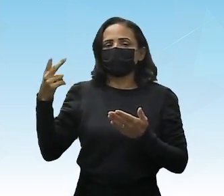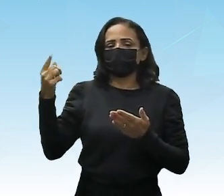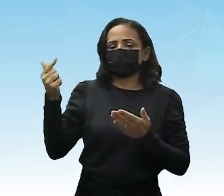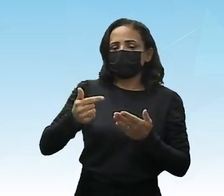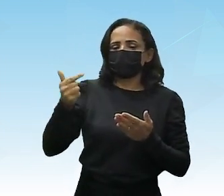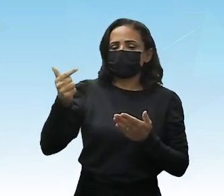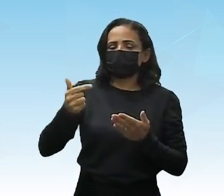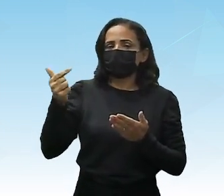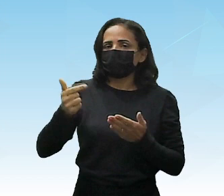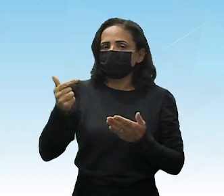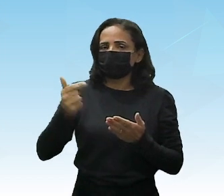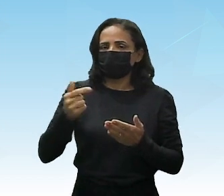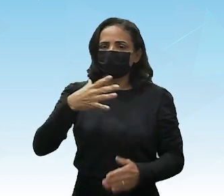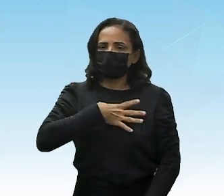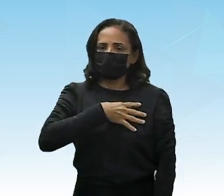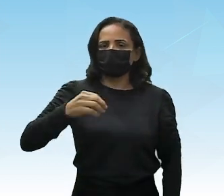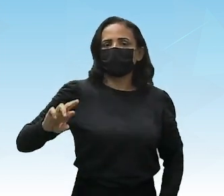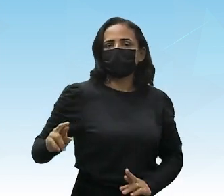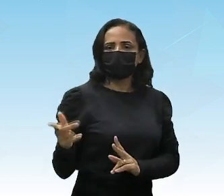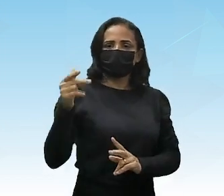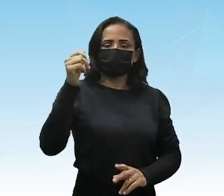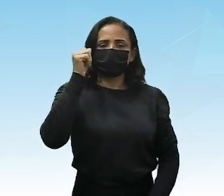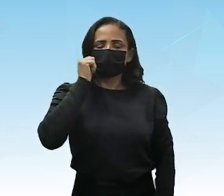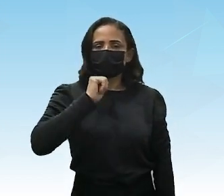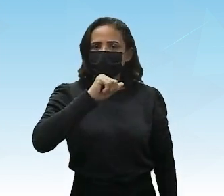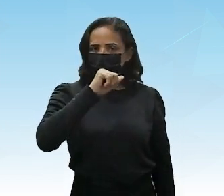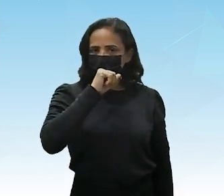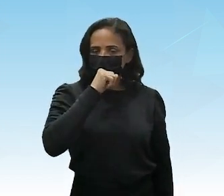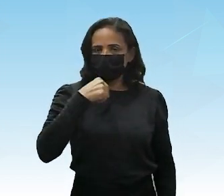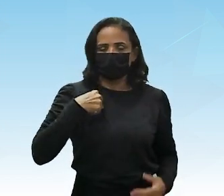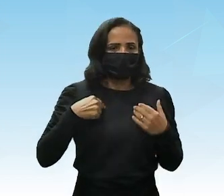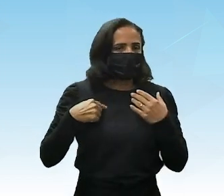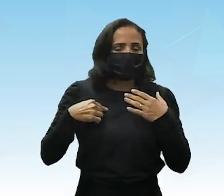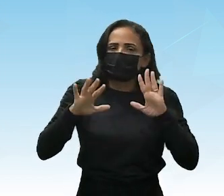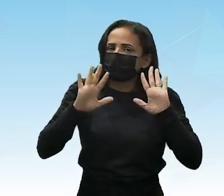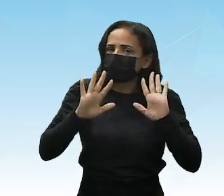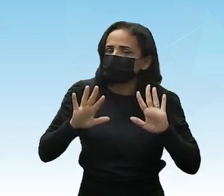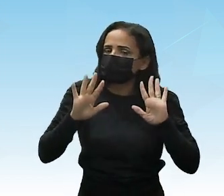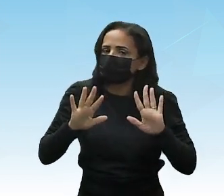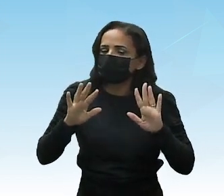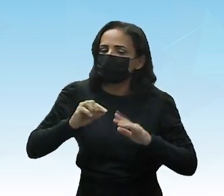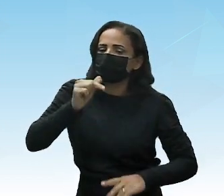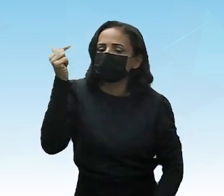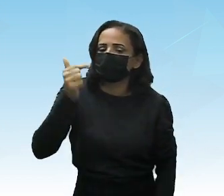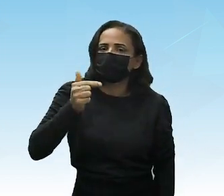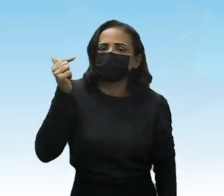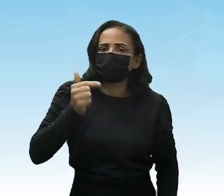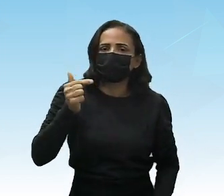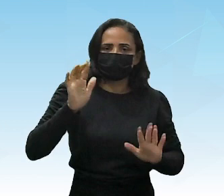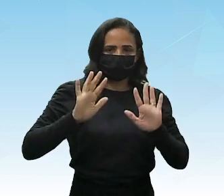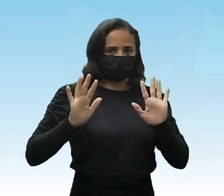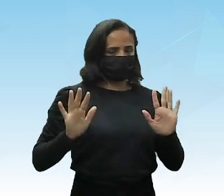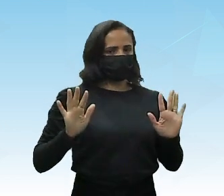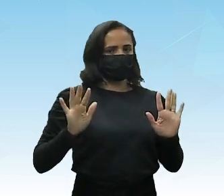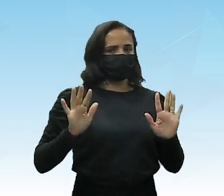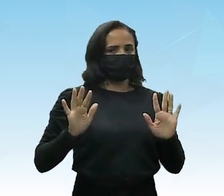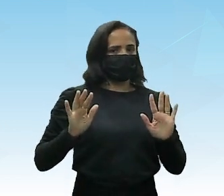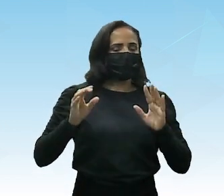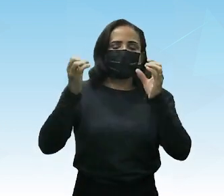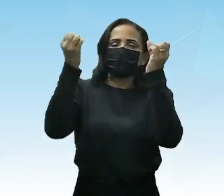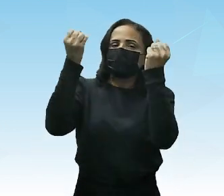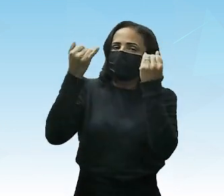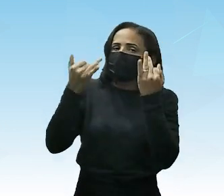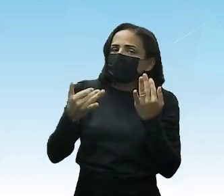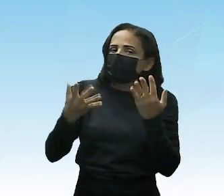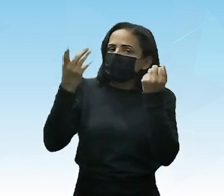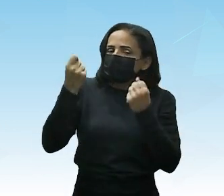filho diferente da mãe. Agora, olhe, eu não estou falando segundo filho. Eu não estou